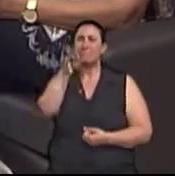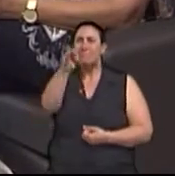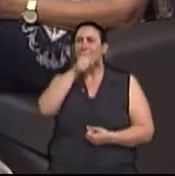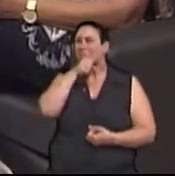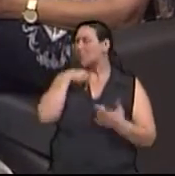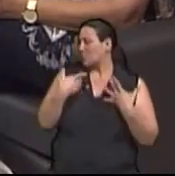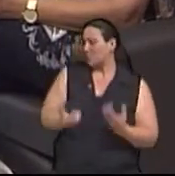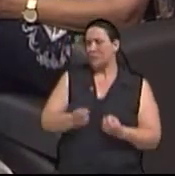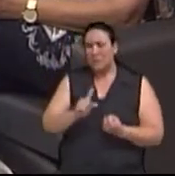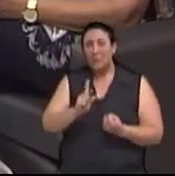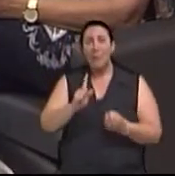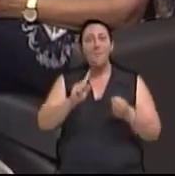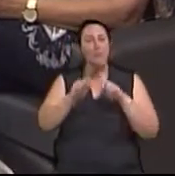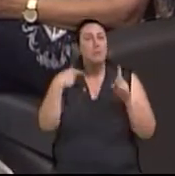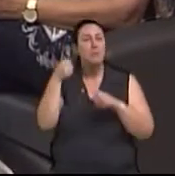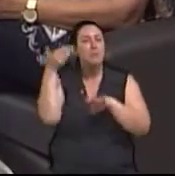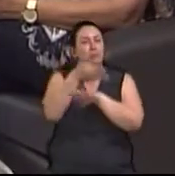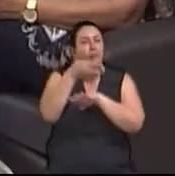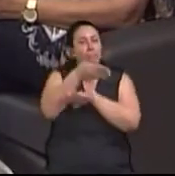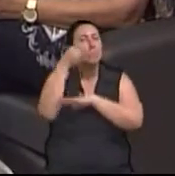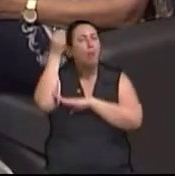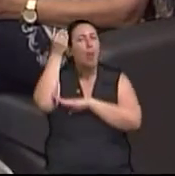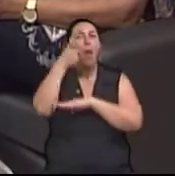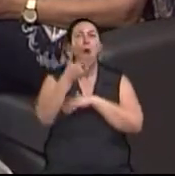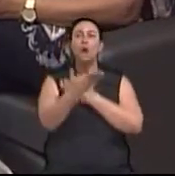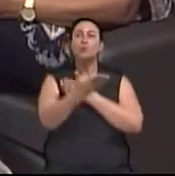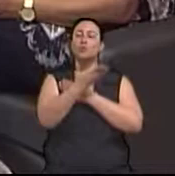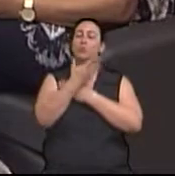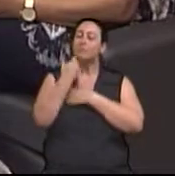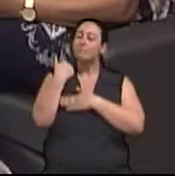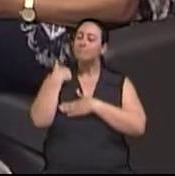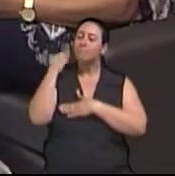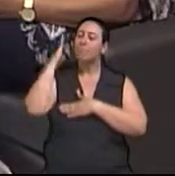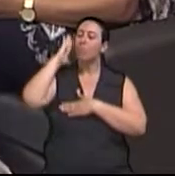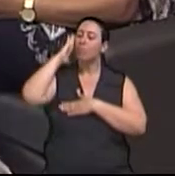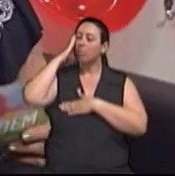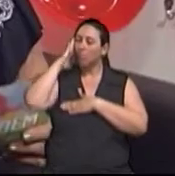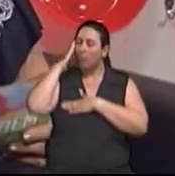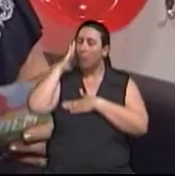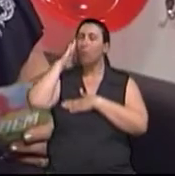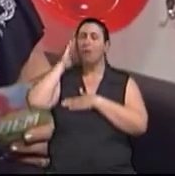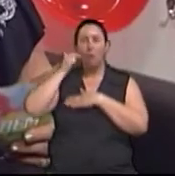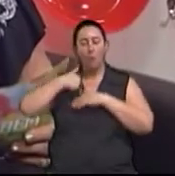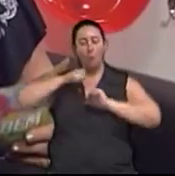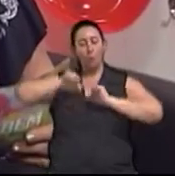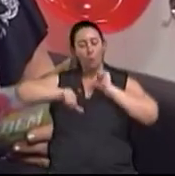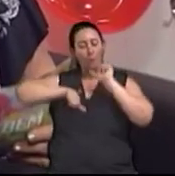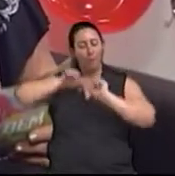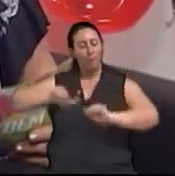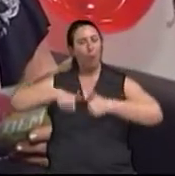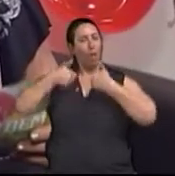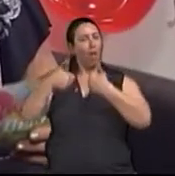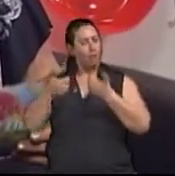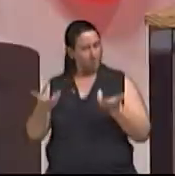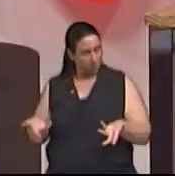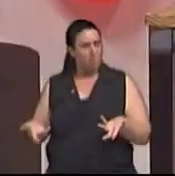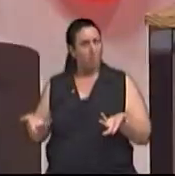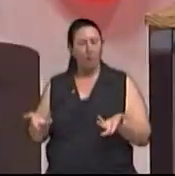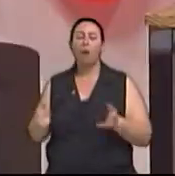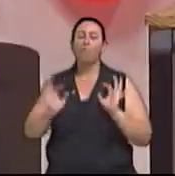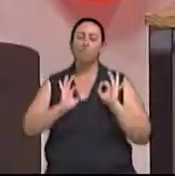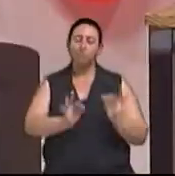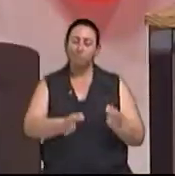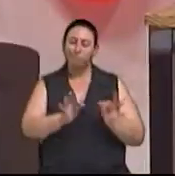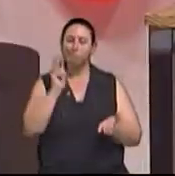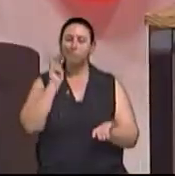um pouco de uma cirurgia estética para o meu interior que eu vou dar um salto de crescimento com certeza com certeza com